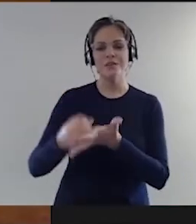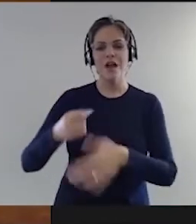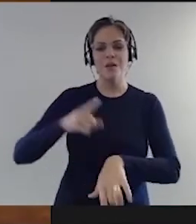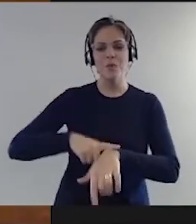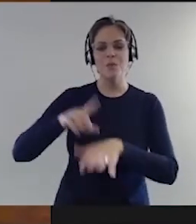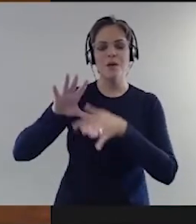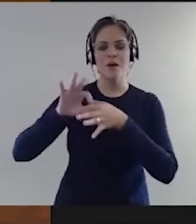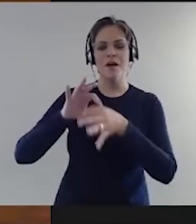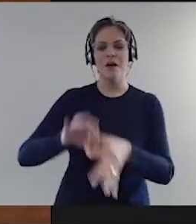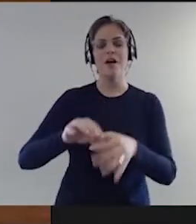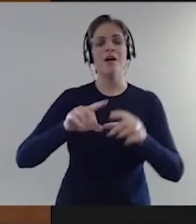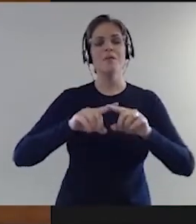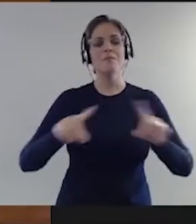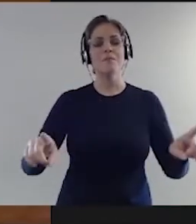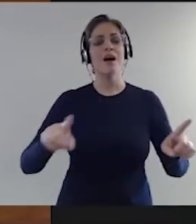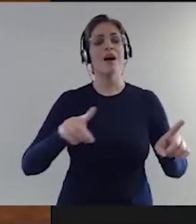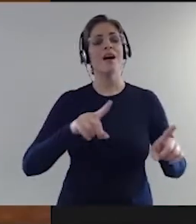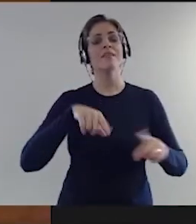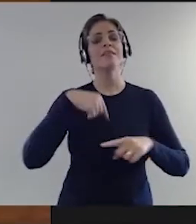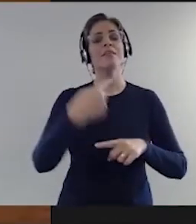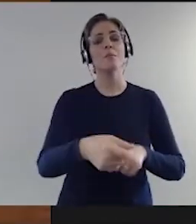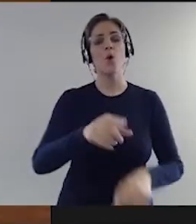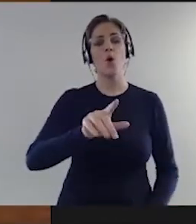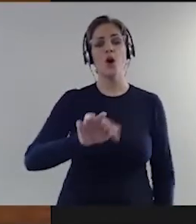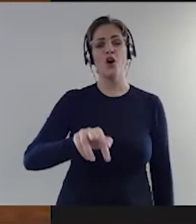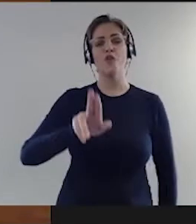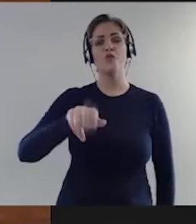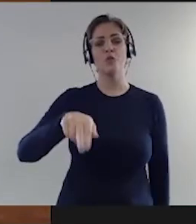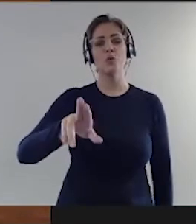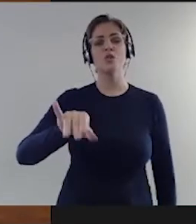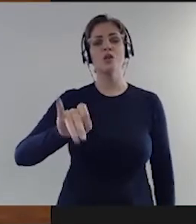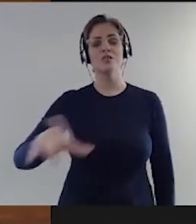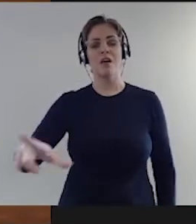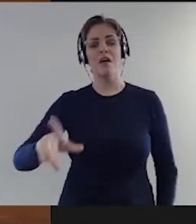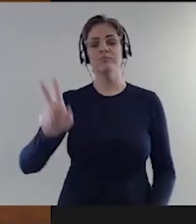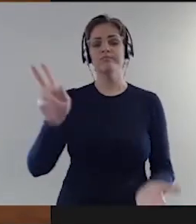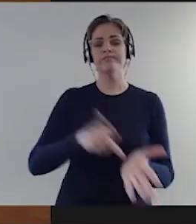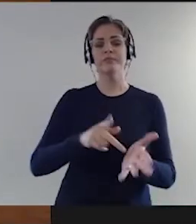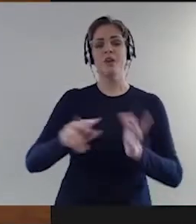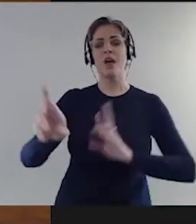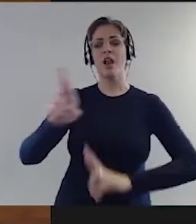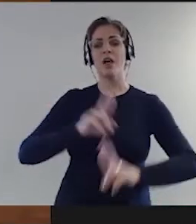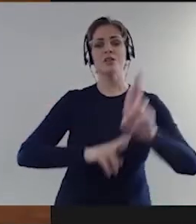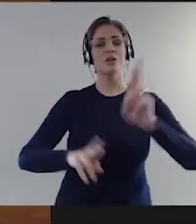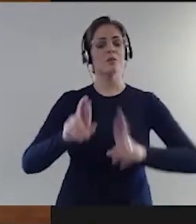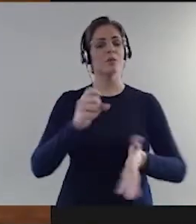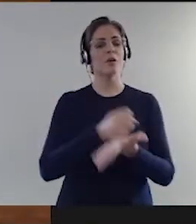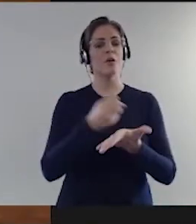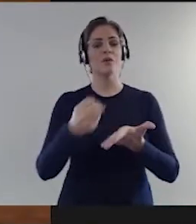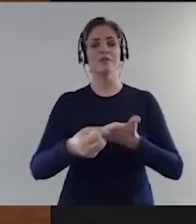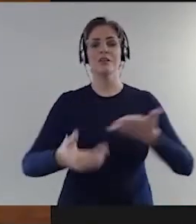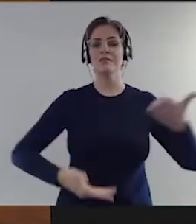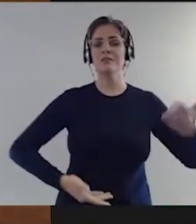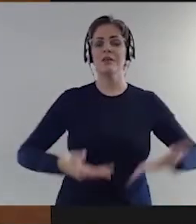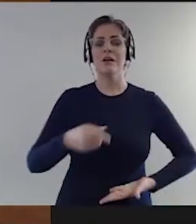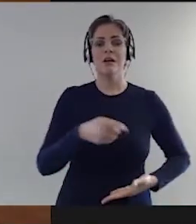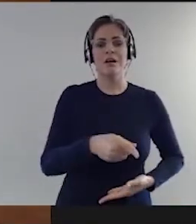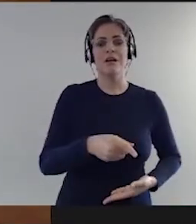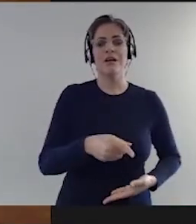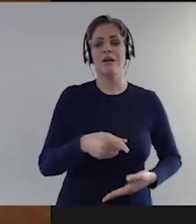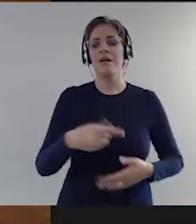o sinalagma funcional, ou seja, a relação entre prestação e contraprestação